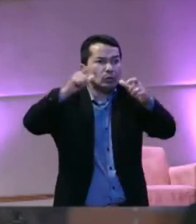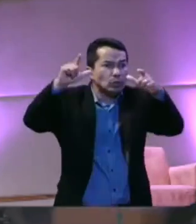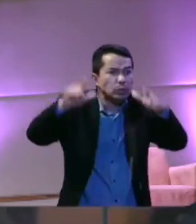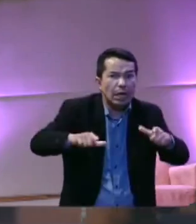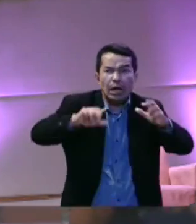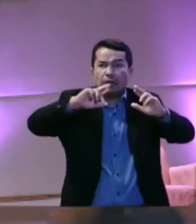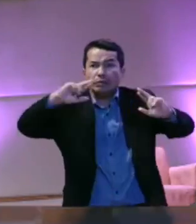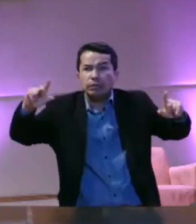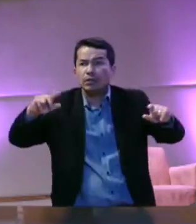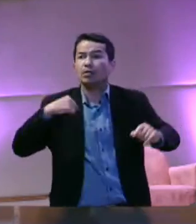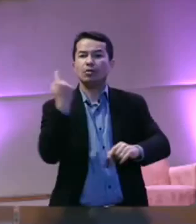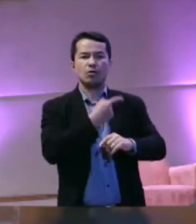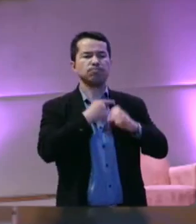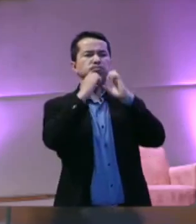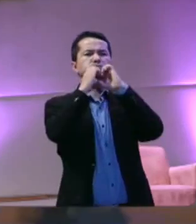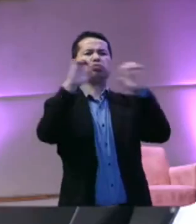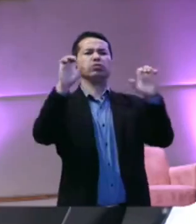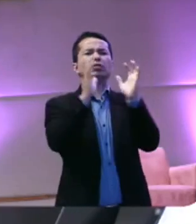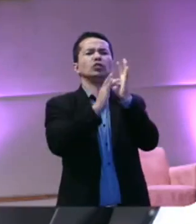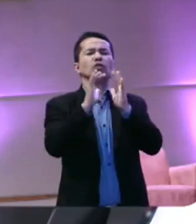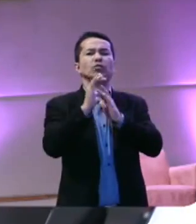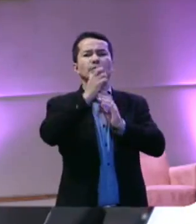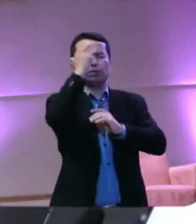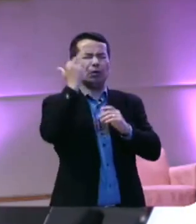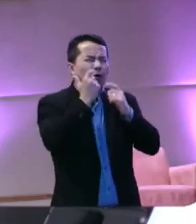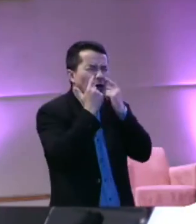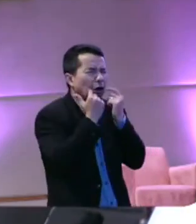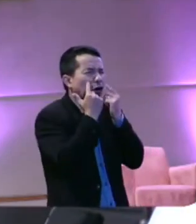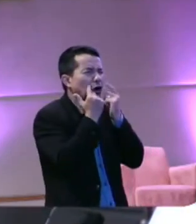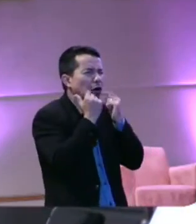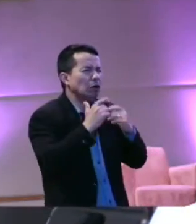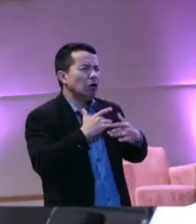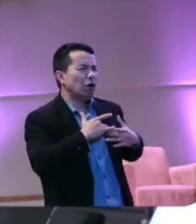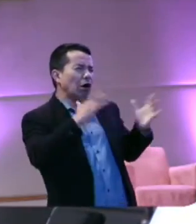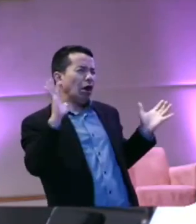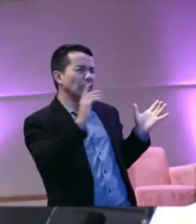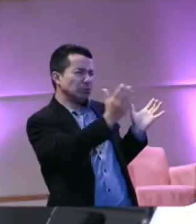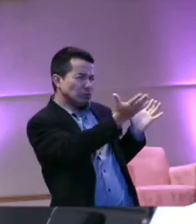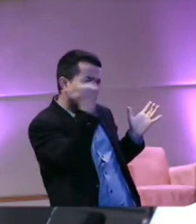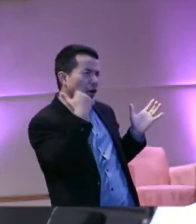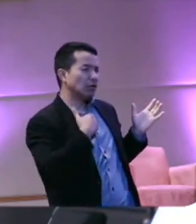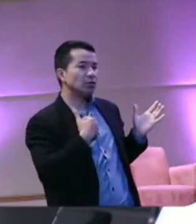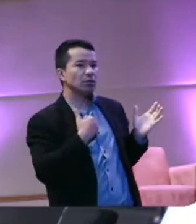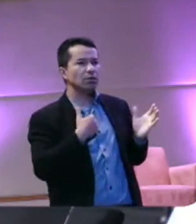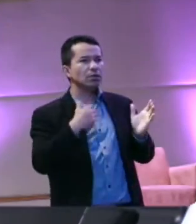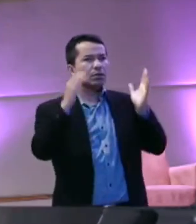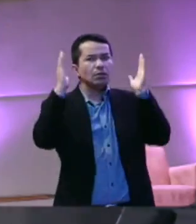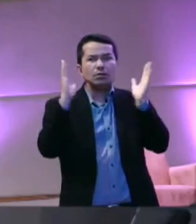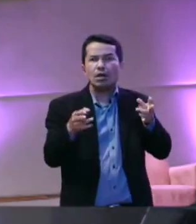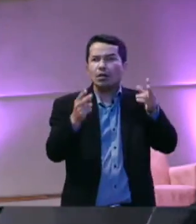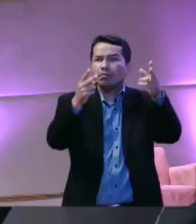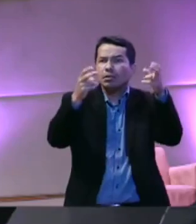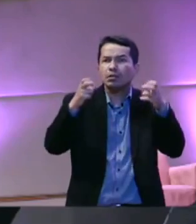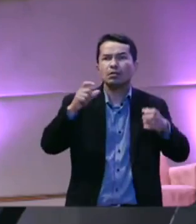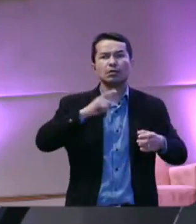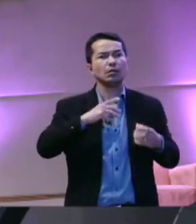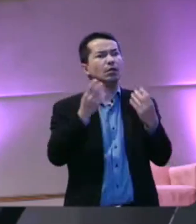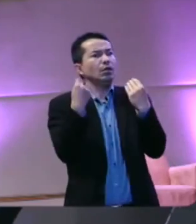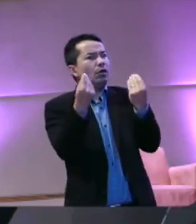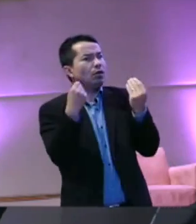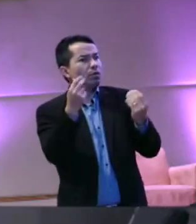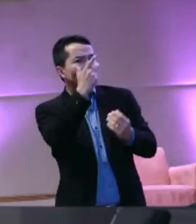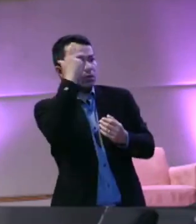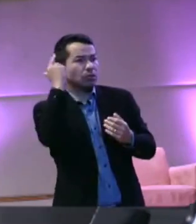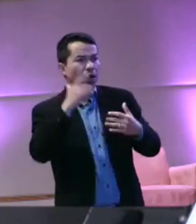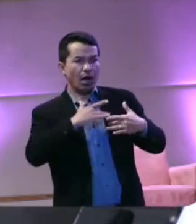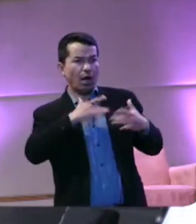as pessoas já estão chorando, já estão se derretendo. Hoje, no horário do almoço, eu chorei celebrando ao Senhor quando